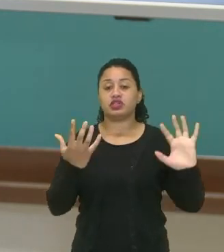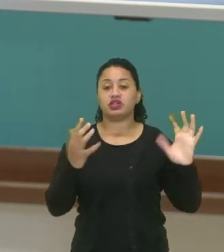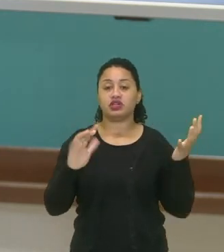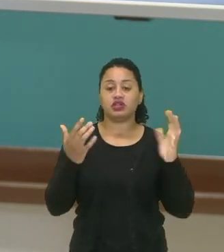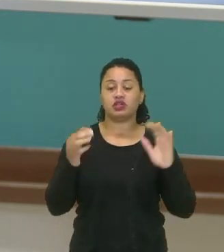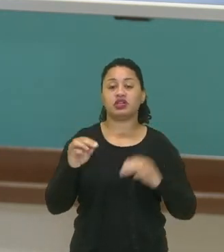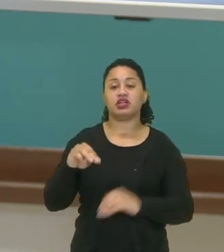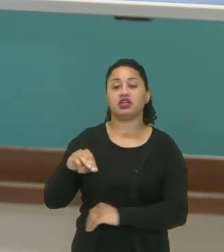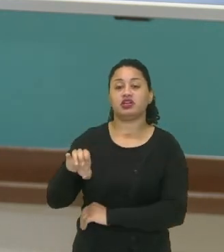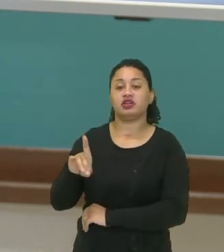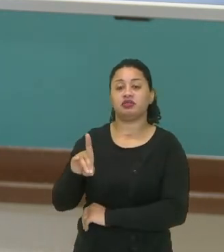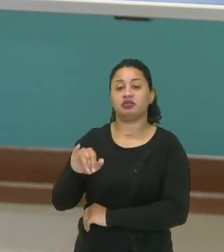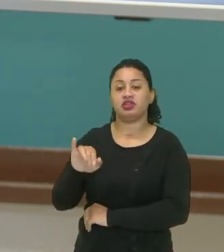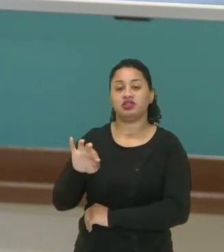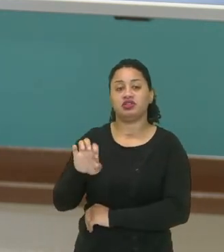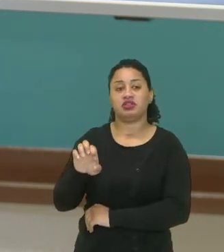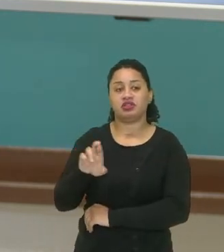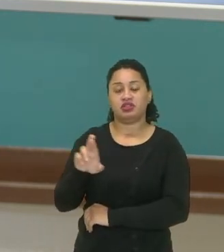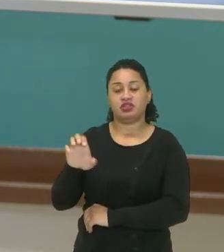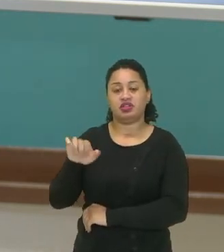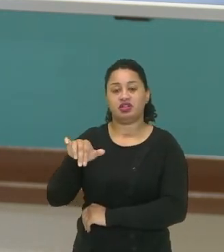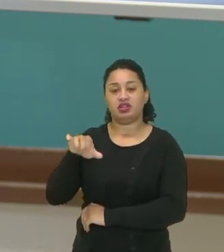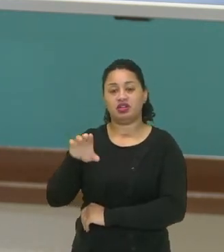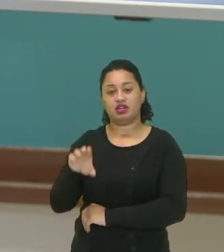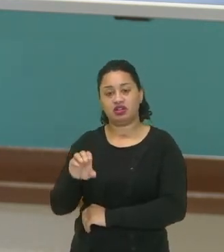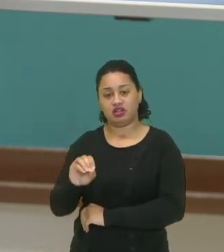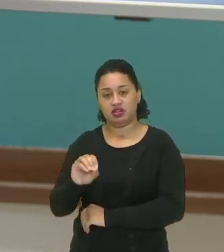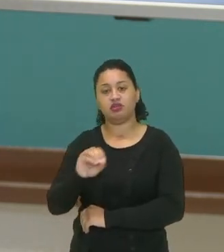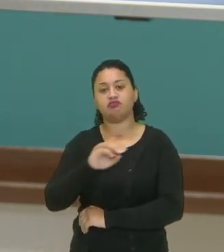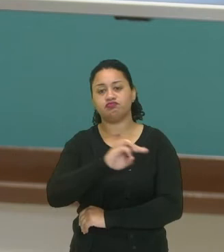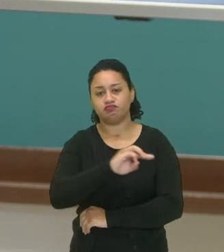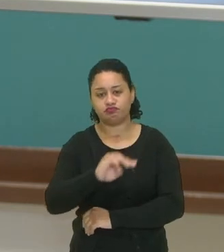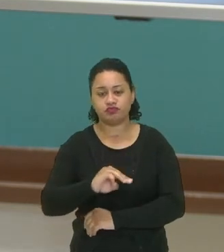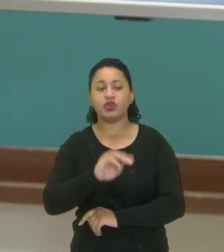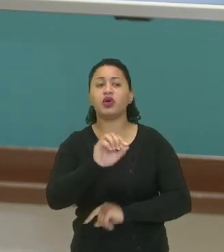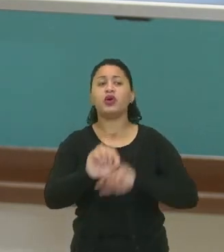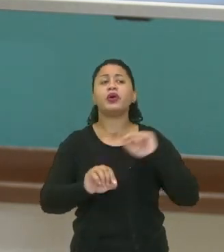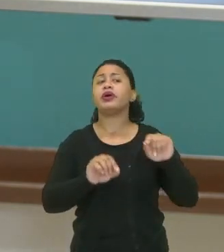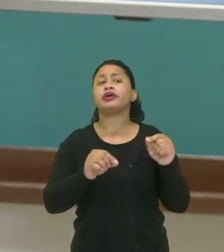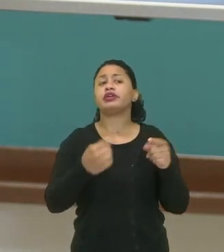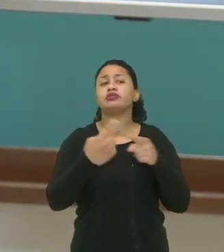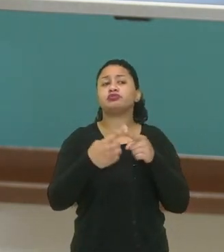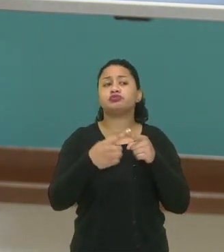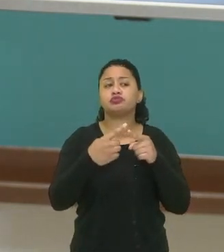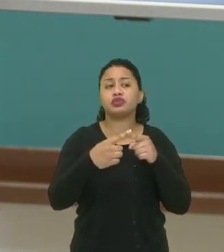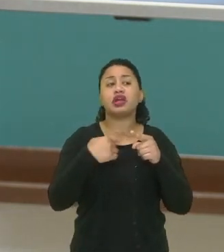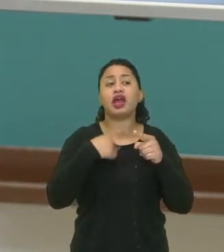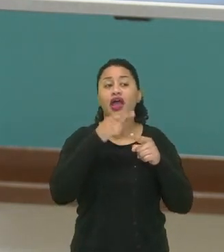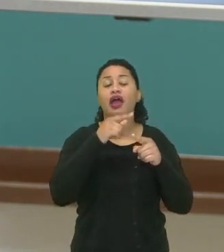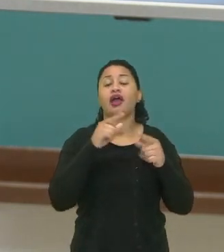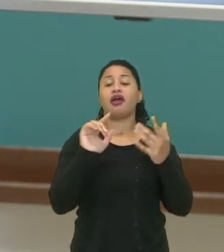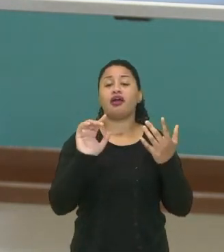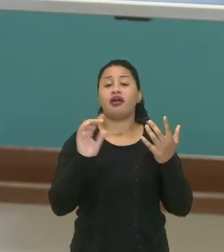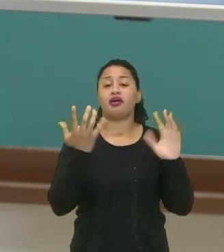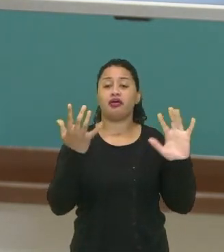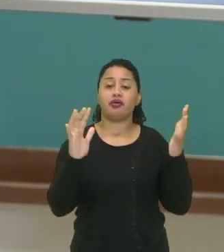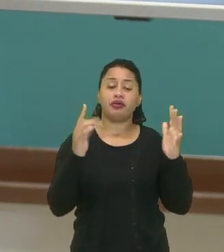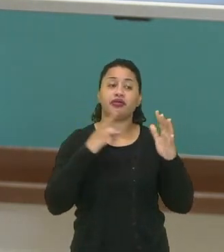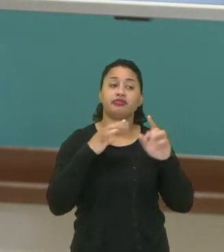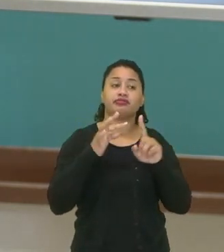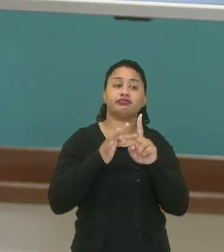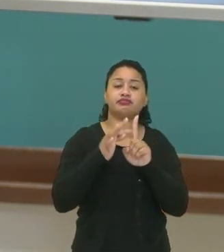clima mais agradável, mais ameno que tem no continente africano. Por quê? Porque no geral é um clima que tem as temperaturas